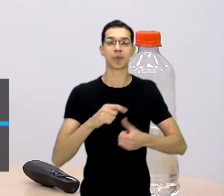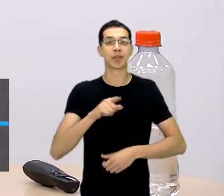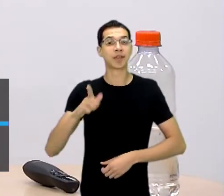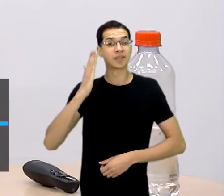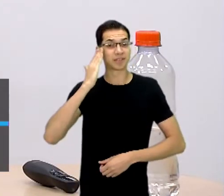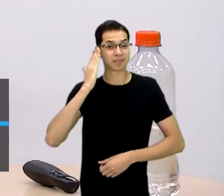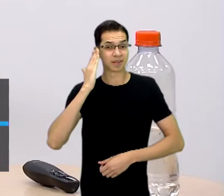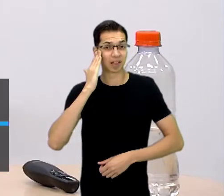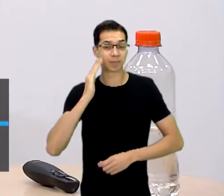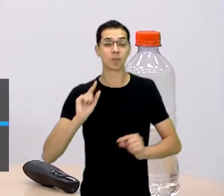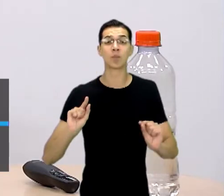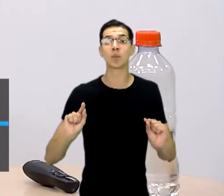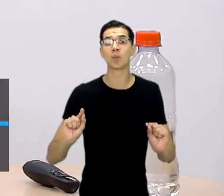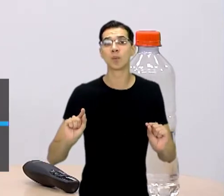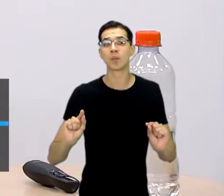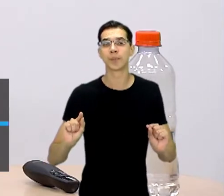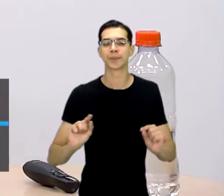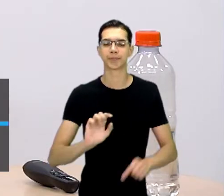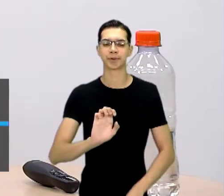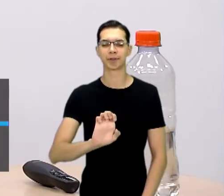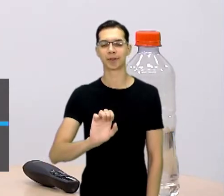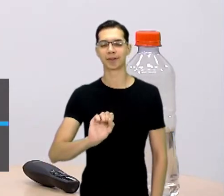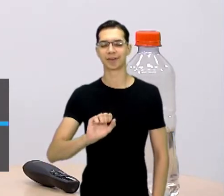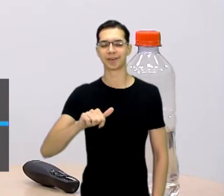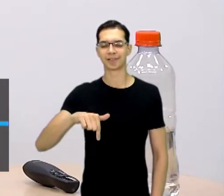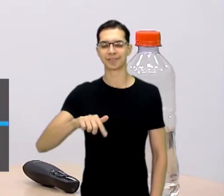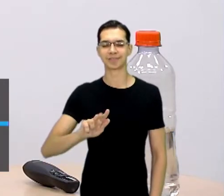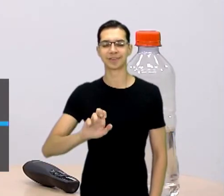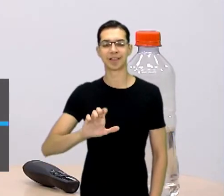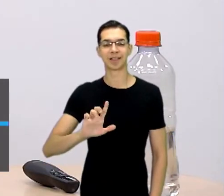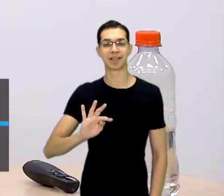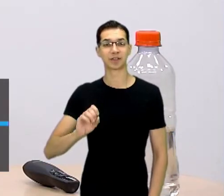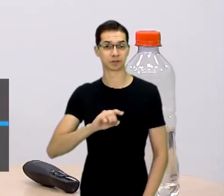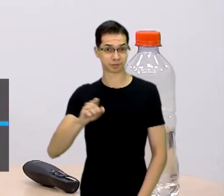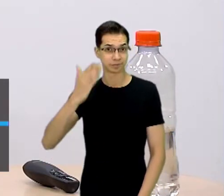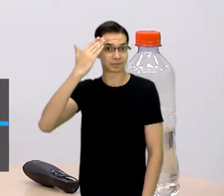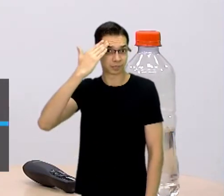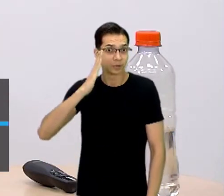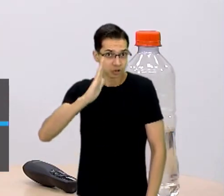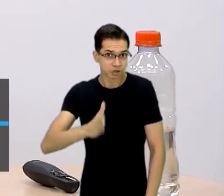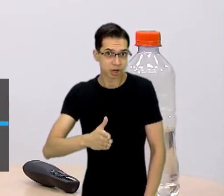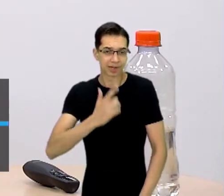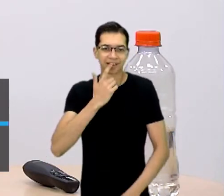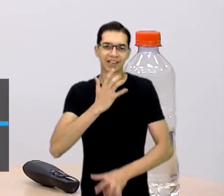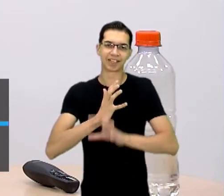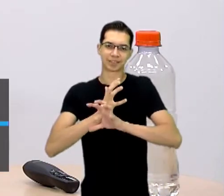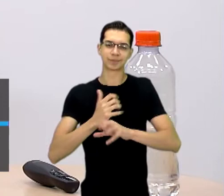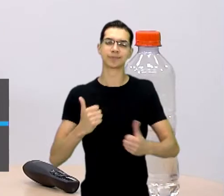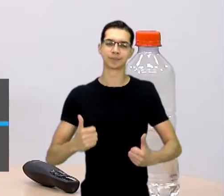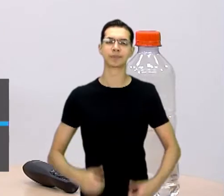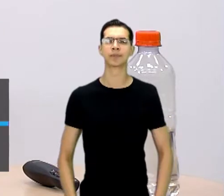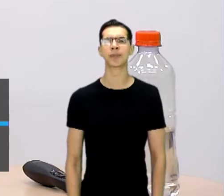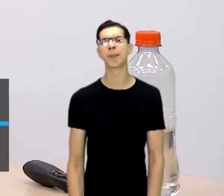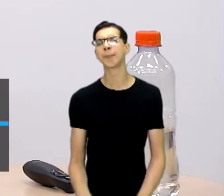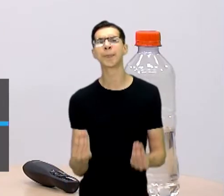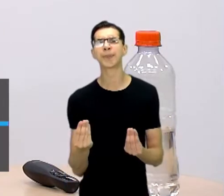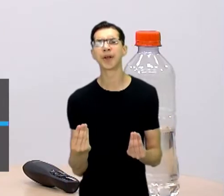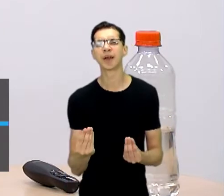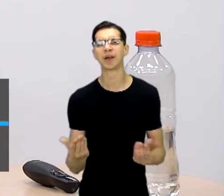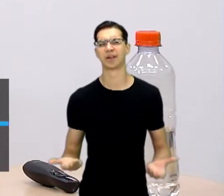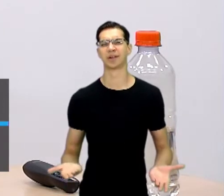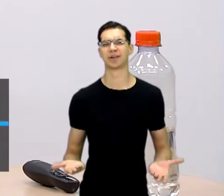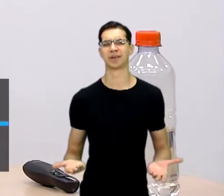qual que é essa definição de esqueleto, então sabendo o que é o esqueleto, para que, né, que ele serve, ou seja, qual que é o